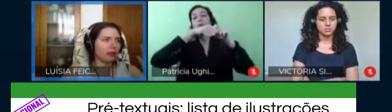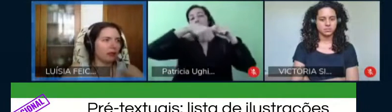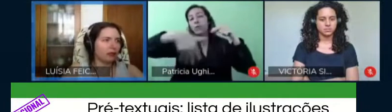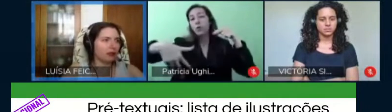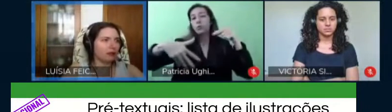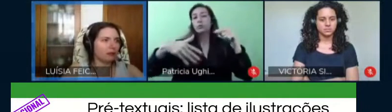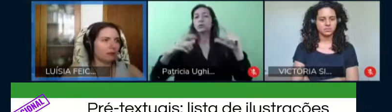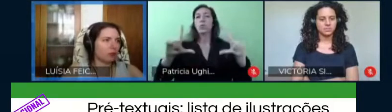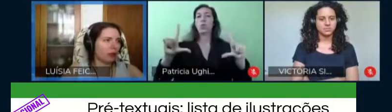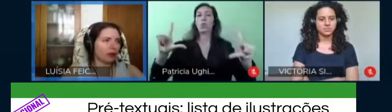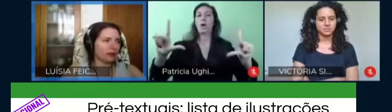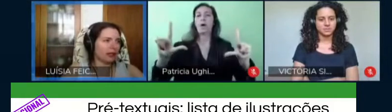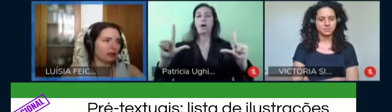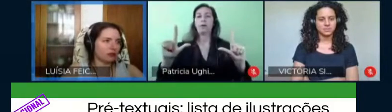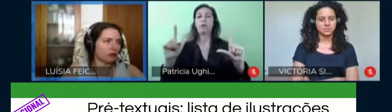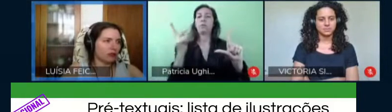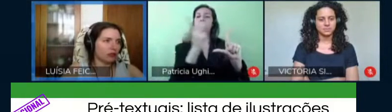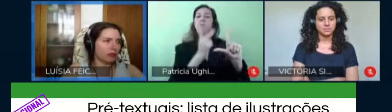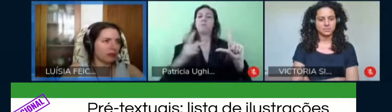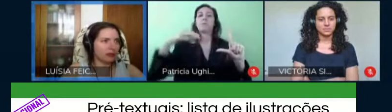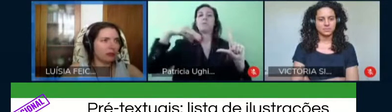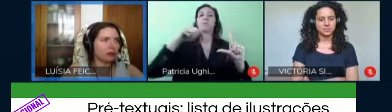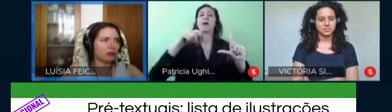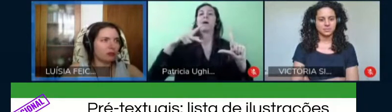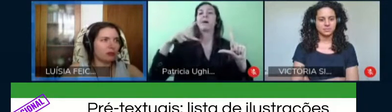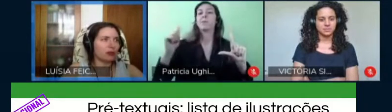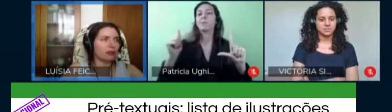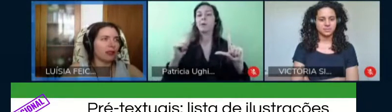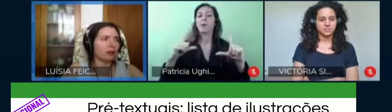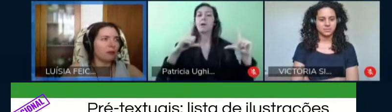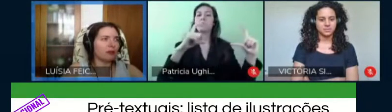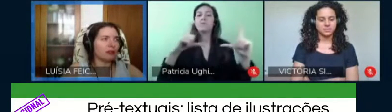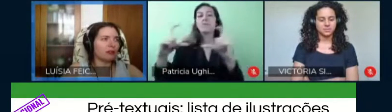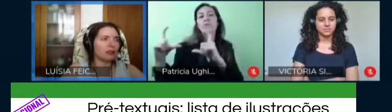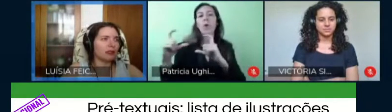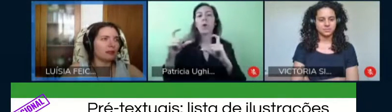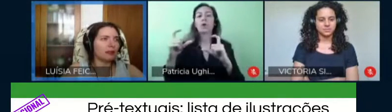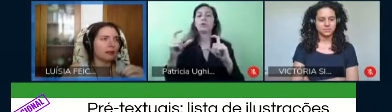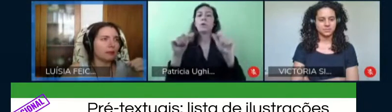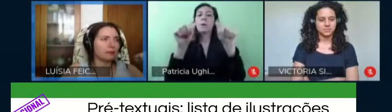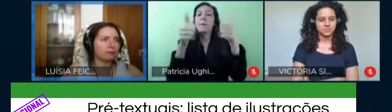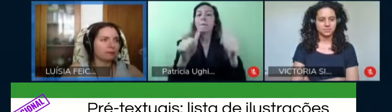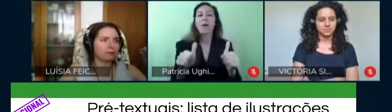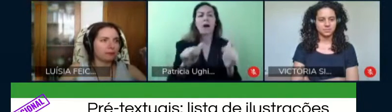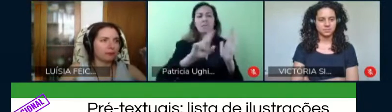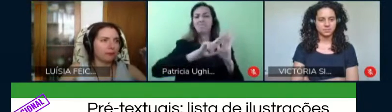mapas e retratos, organogramas, tem muitas opções. Ela pode ser